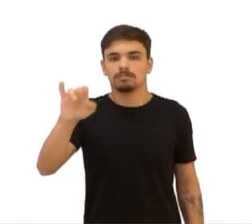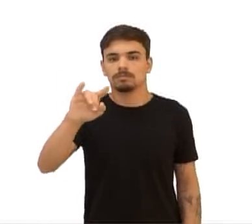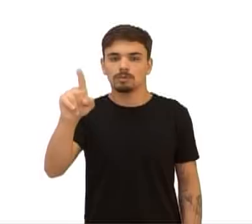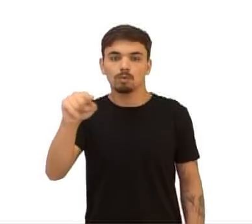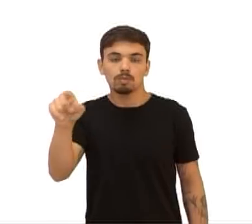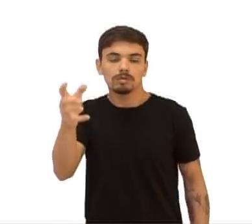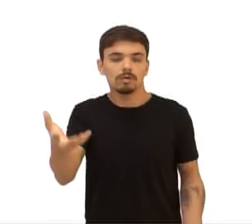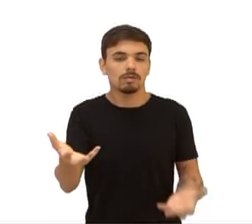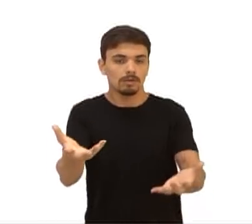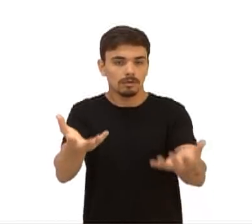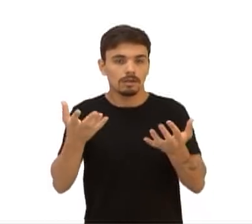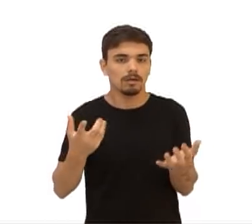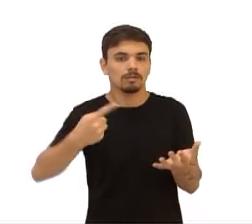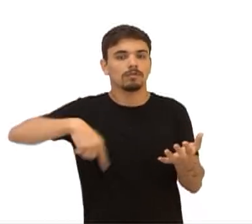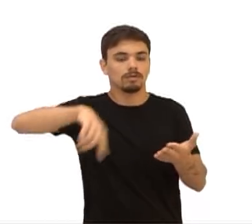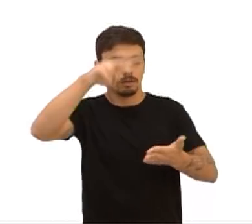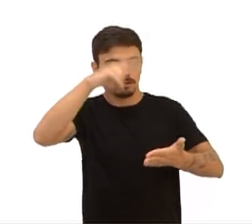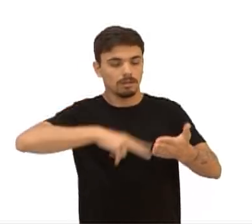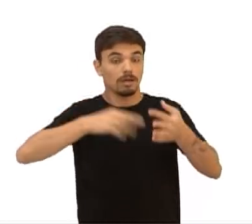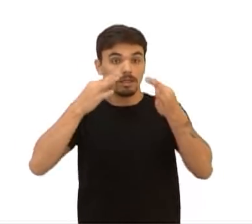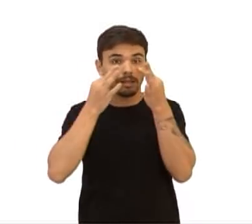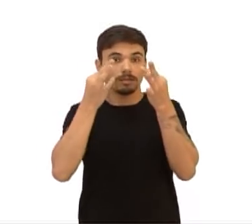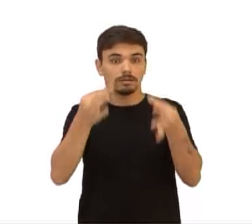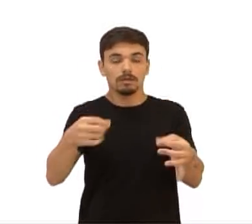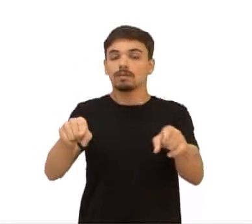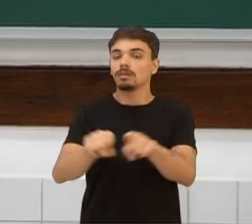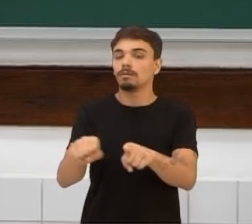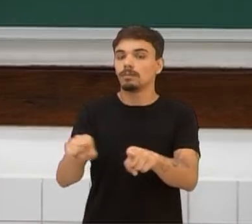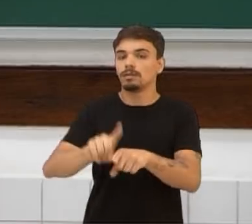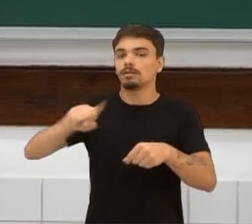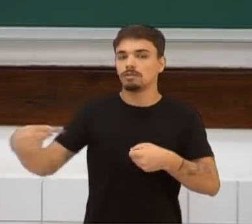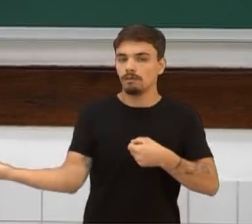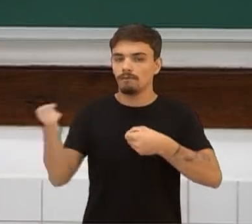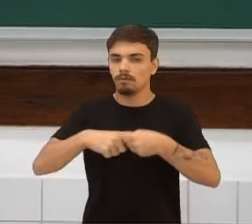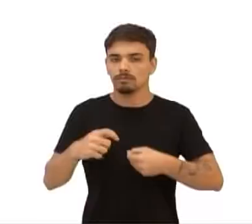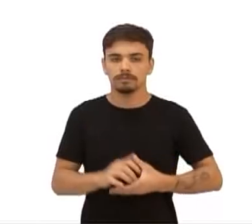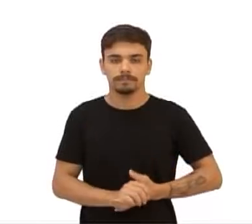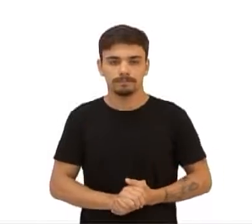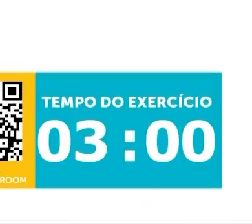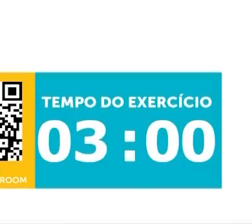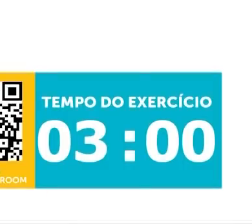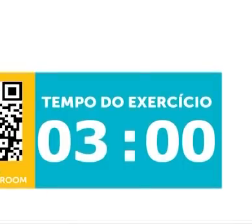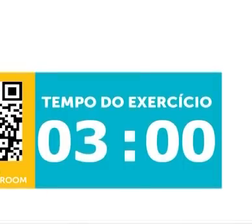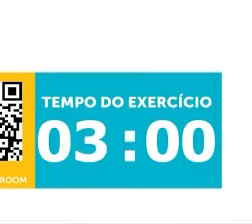Quero que vocês leiam com atenção e a gente já retorna.